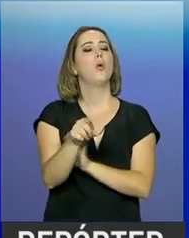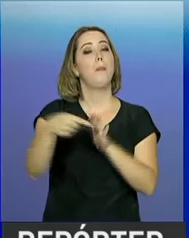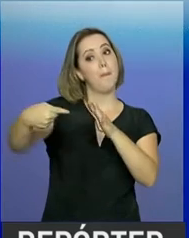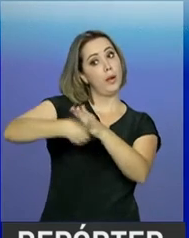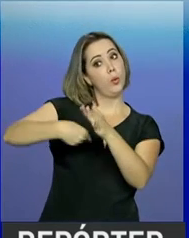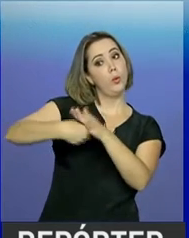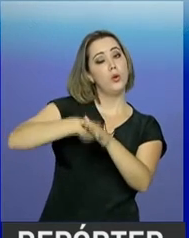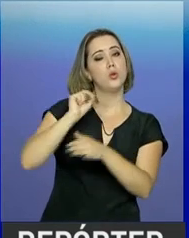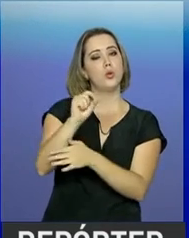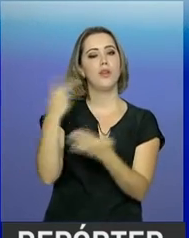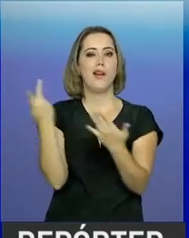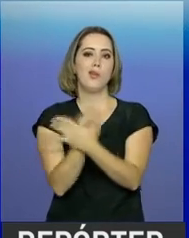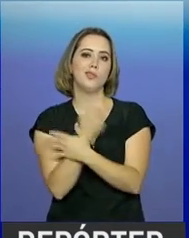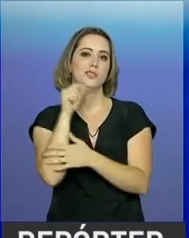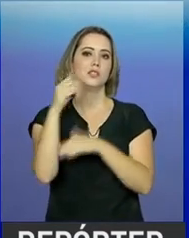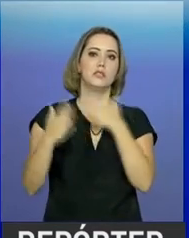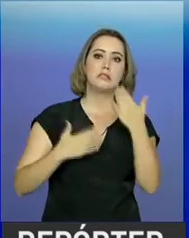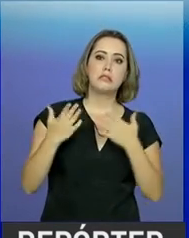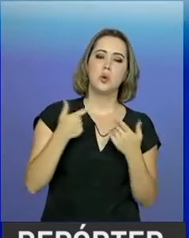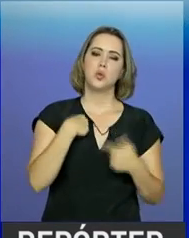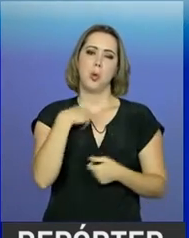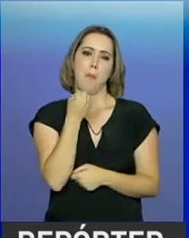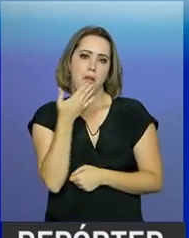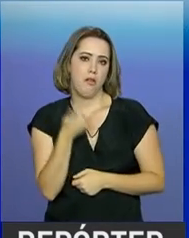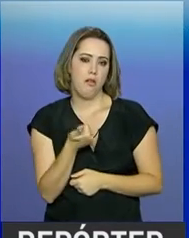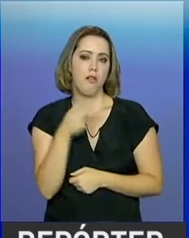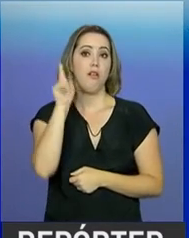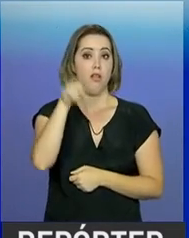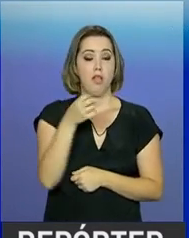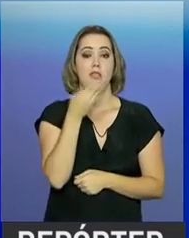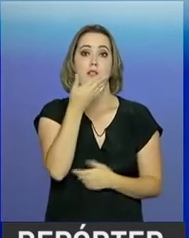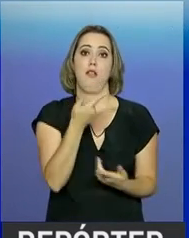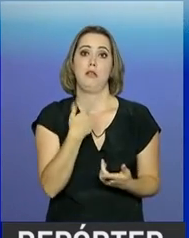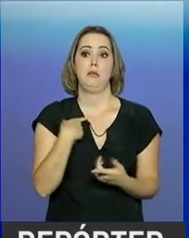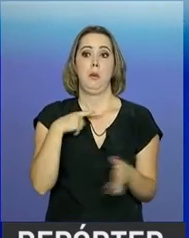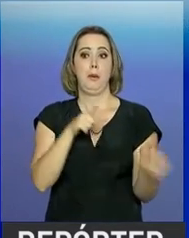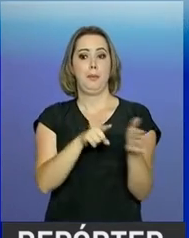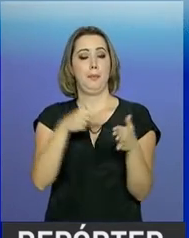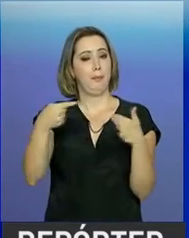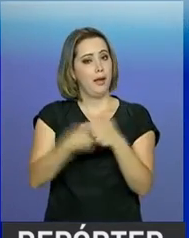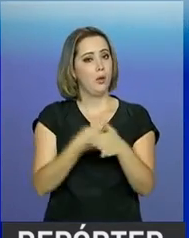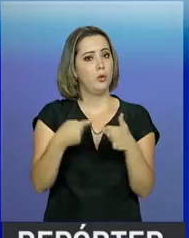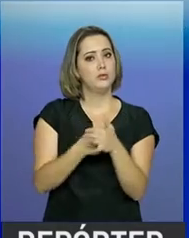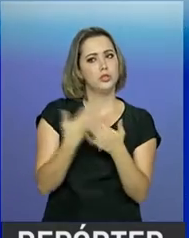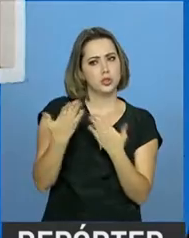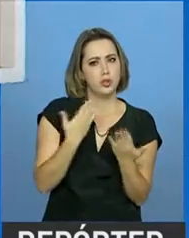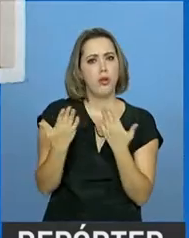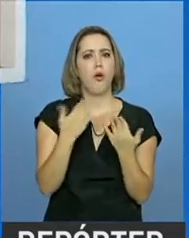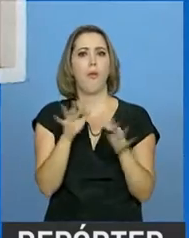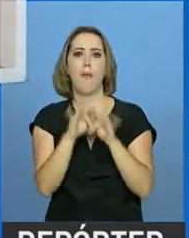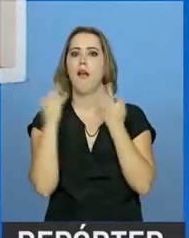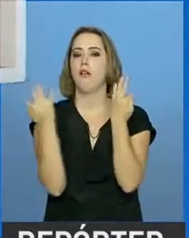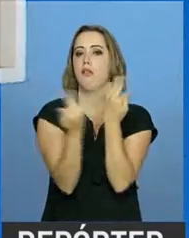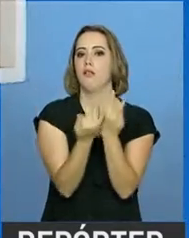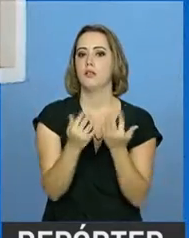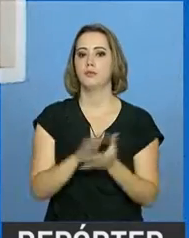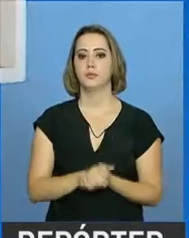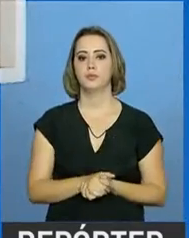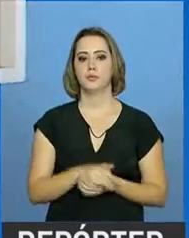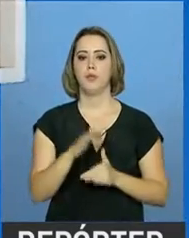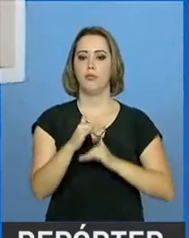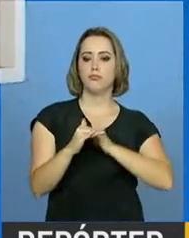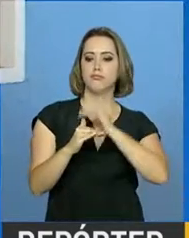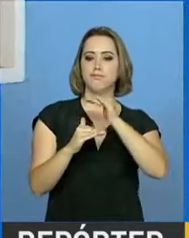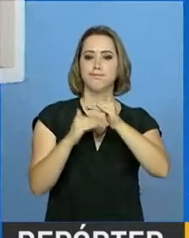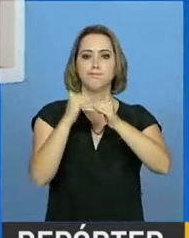cada ontem à escola isso é muito bom que esse tipo família mesma pessoa que está crescendo ela a